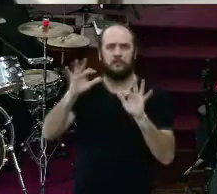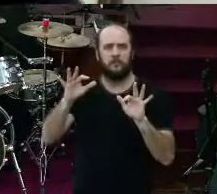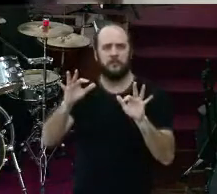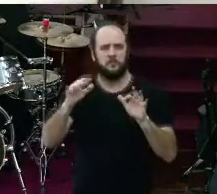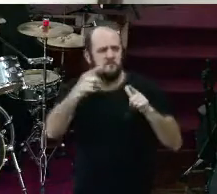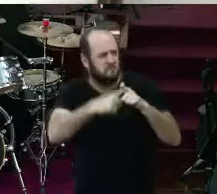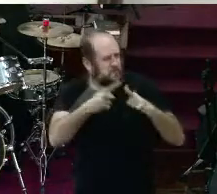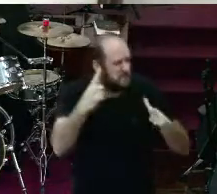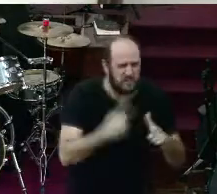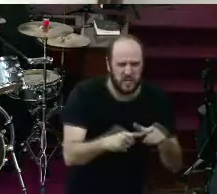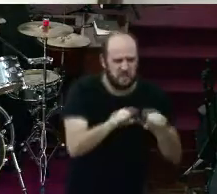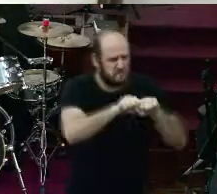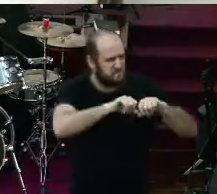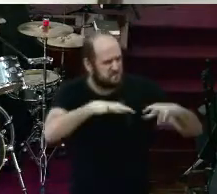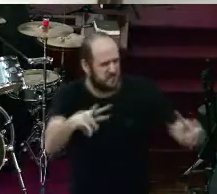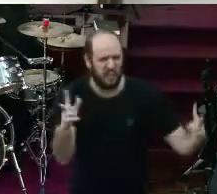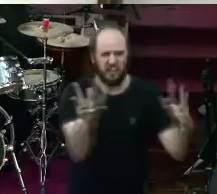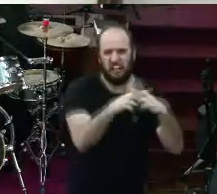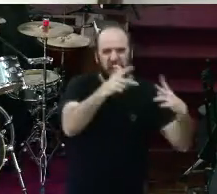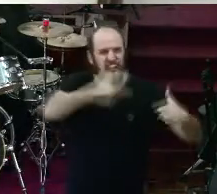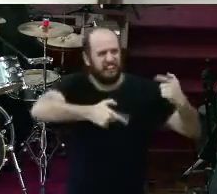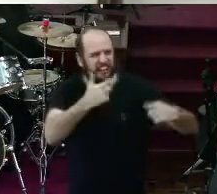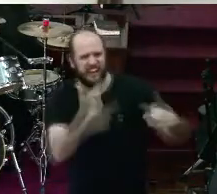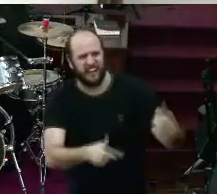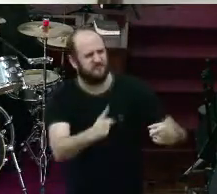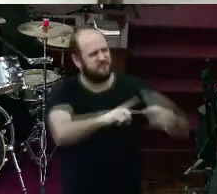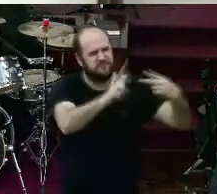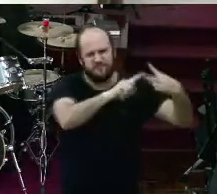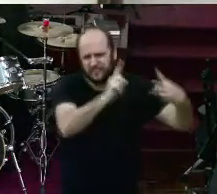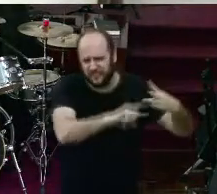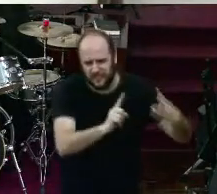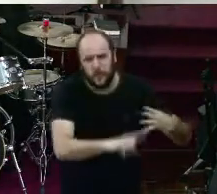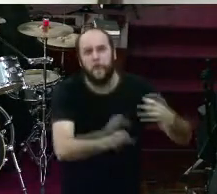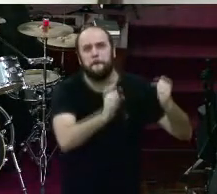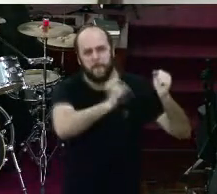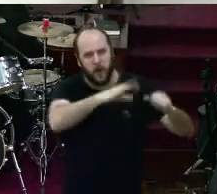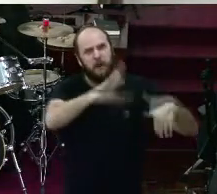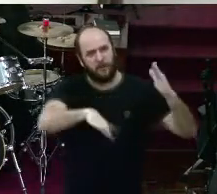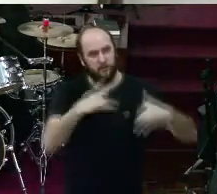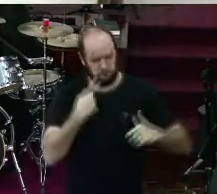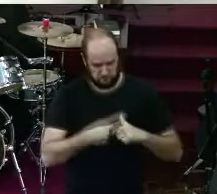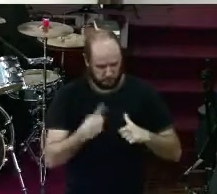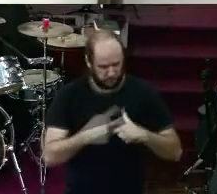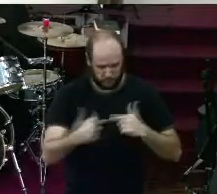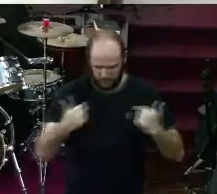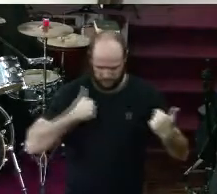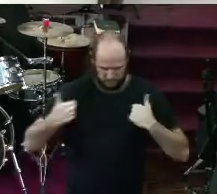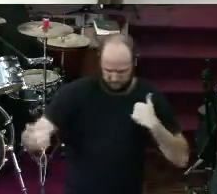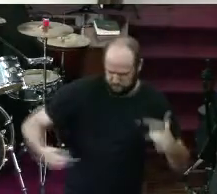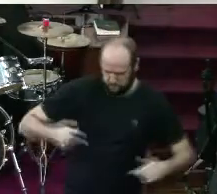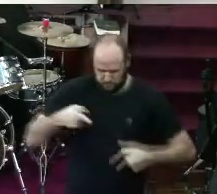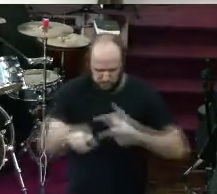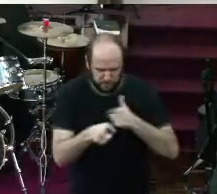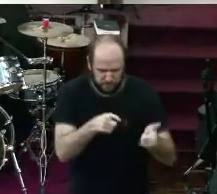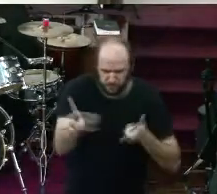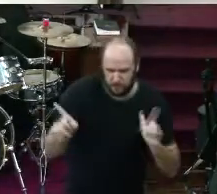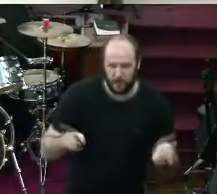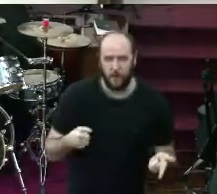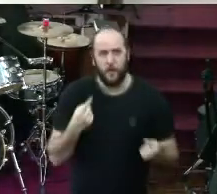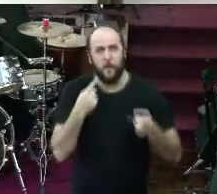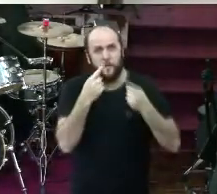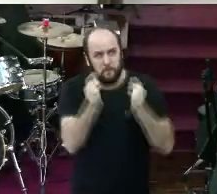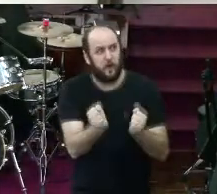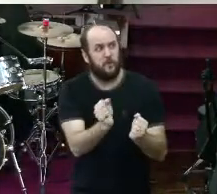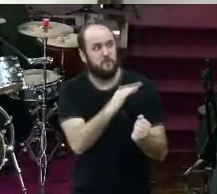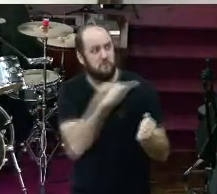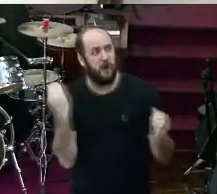pandemia, não tem guerra, por mais que essas coisas possam atingir a nossa parte física, o nosso corpo, pode nos ceifar da vida,